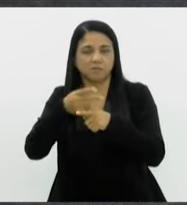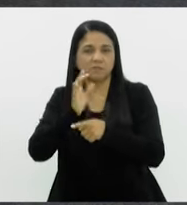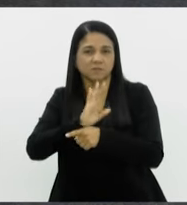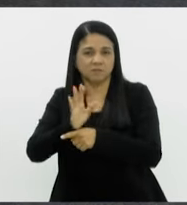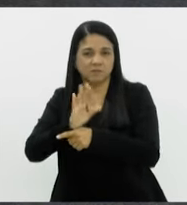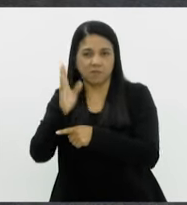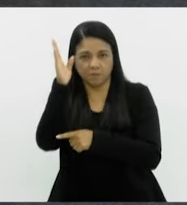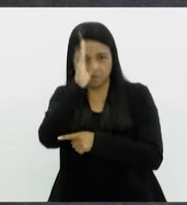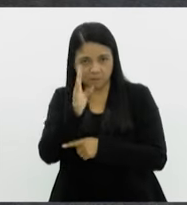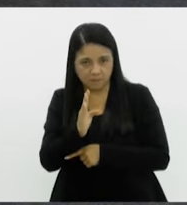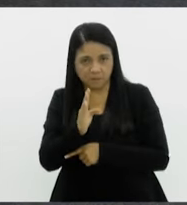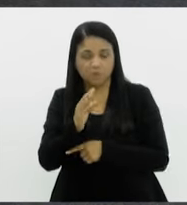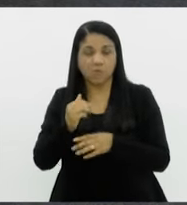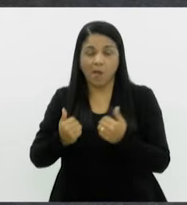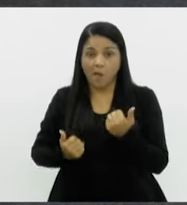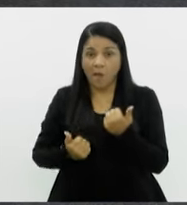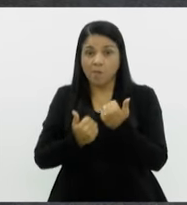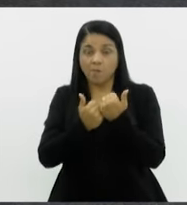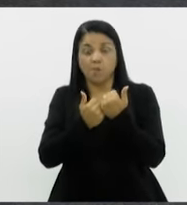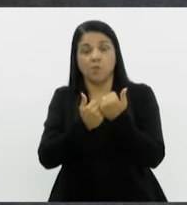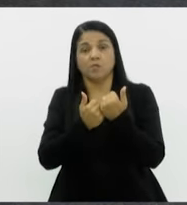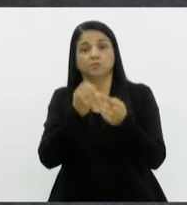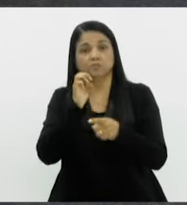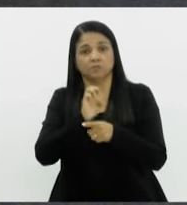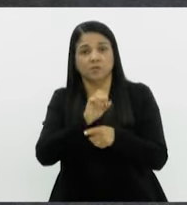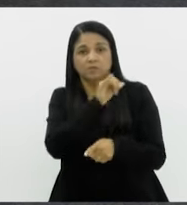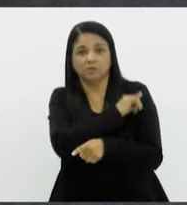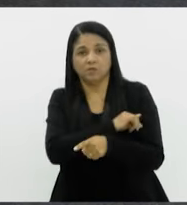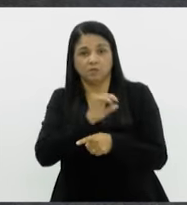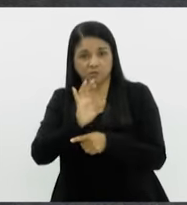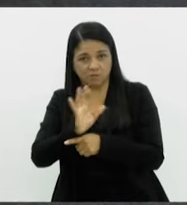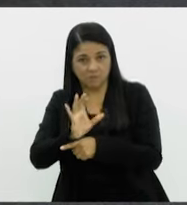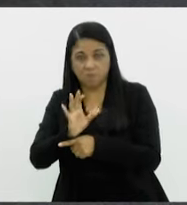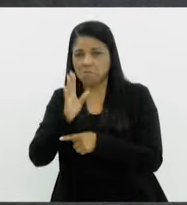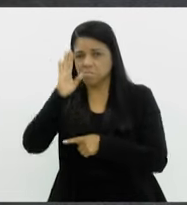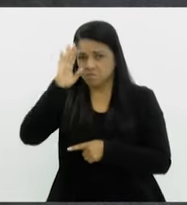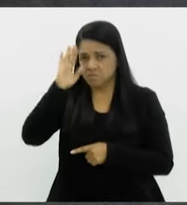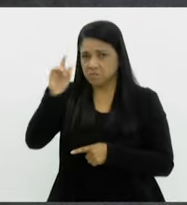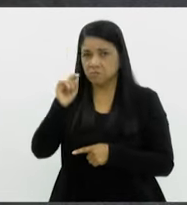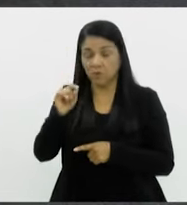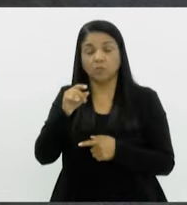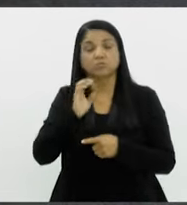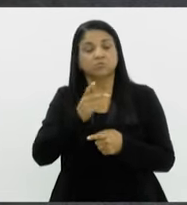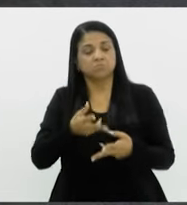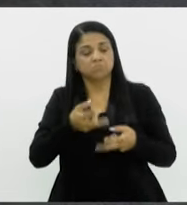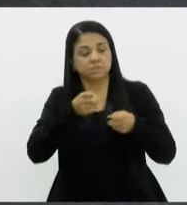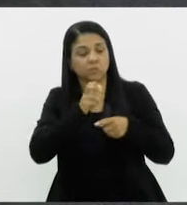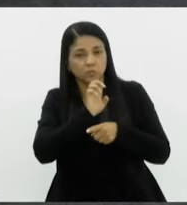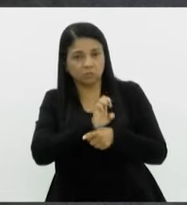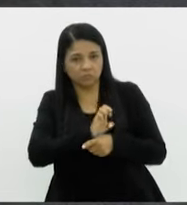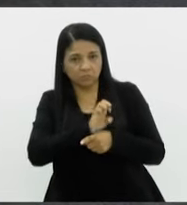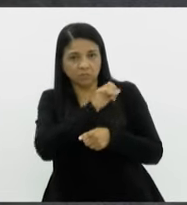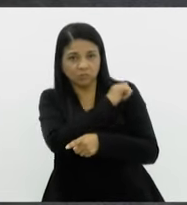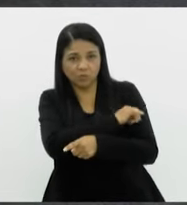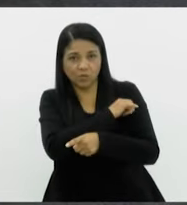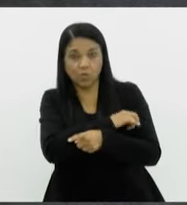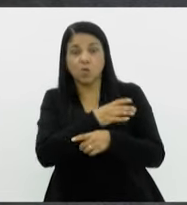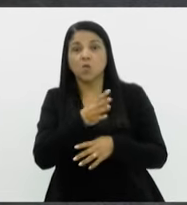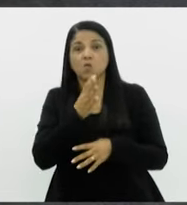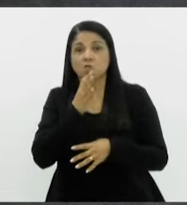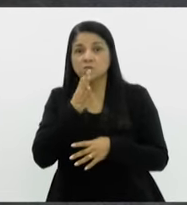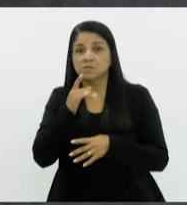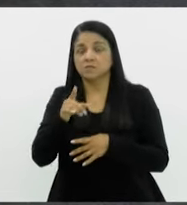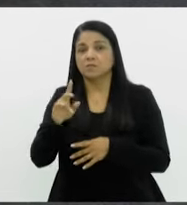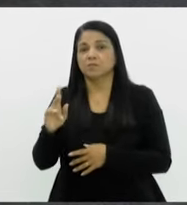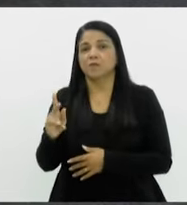de apoio ao cinema fluminense é fundamental. Afinal de contas, a gente viu o Rio de Janeiro ser reconhecido como a